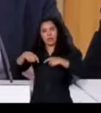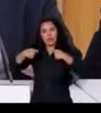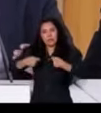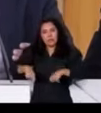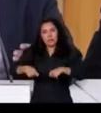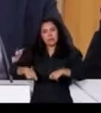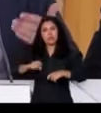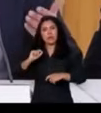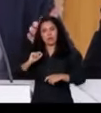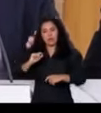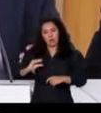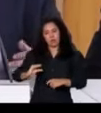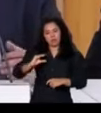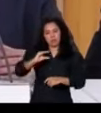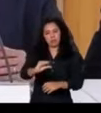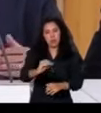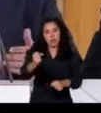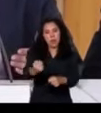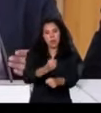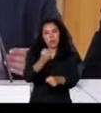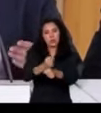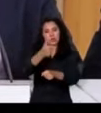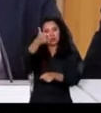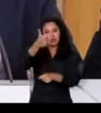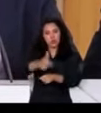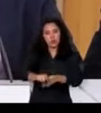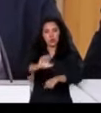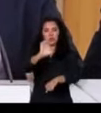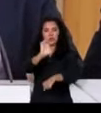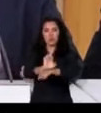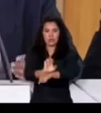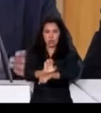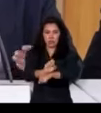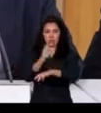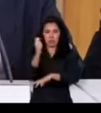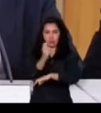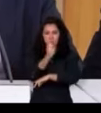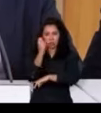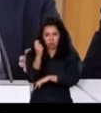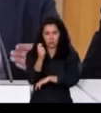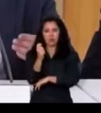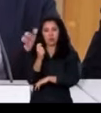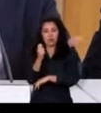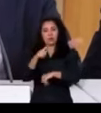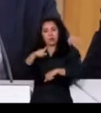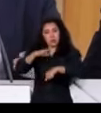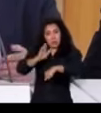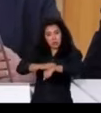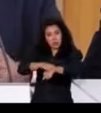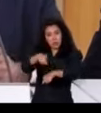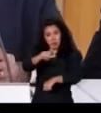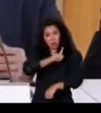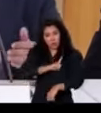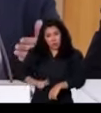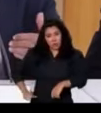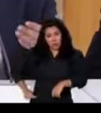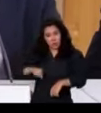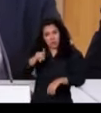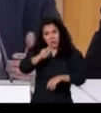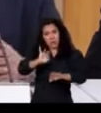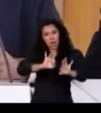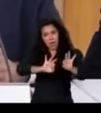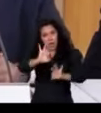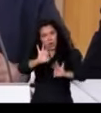Estado segundo um plano de trabalho que o senhor vai vai elaborar junto com a sua equipe e em